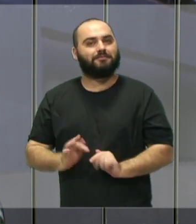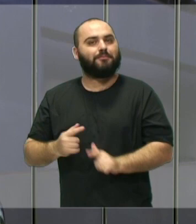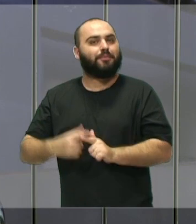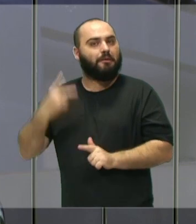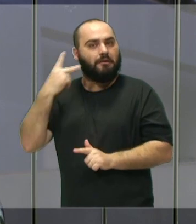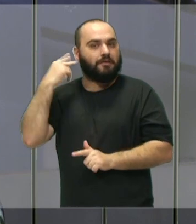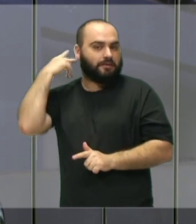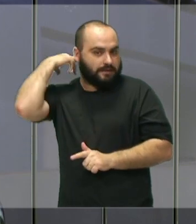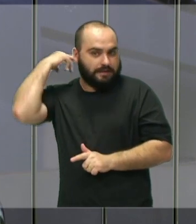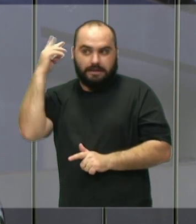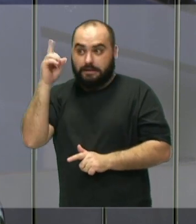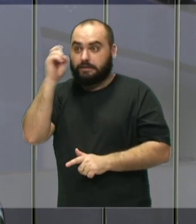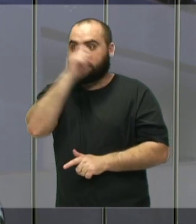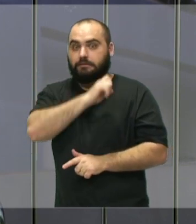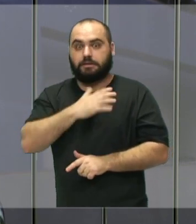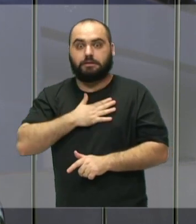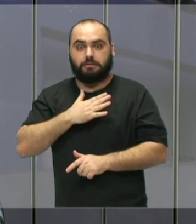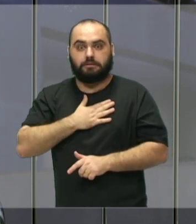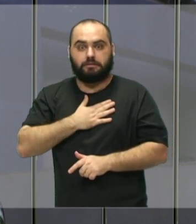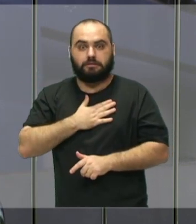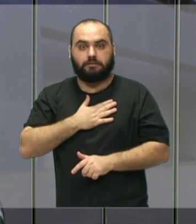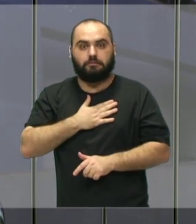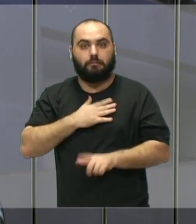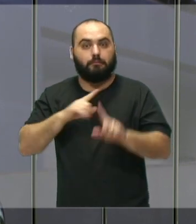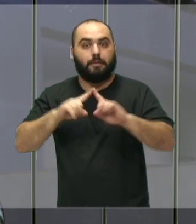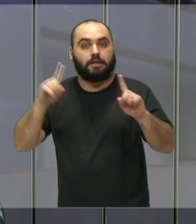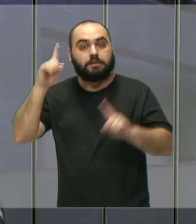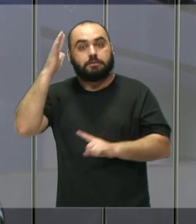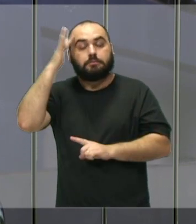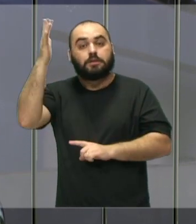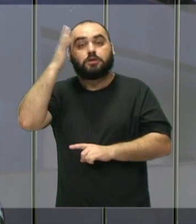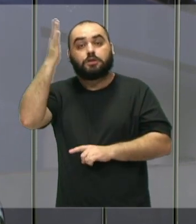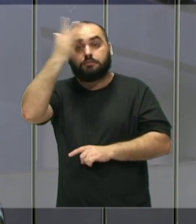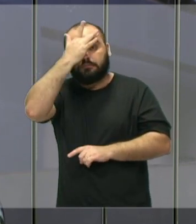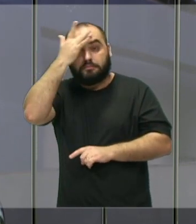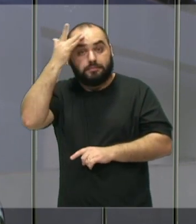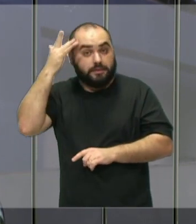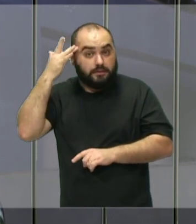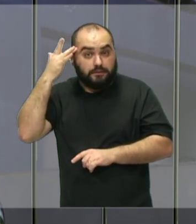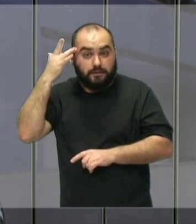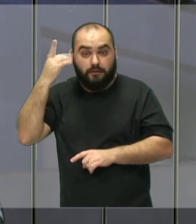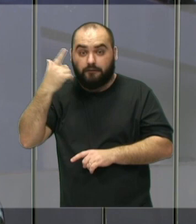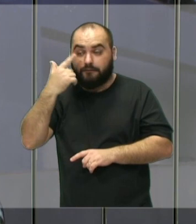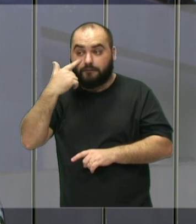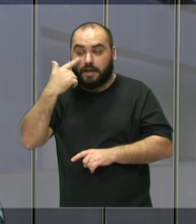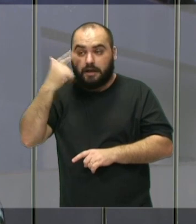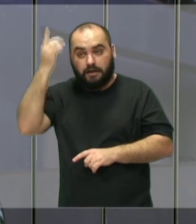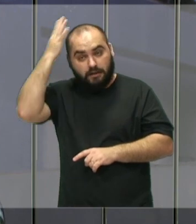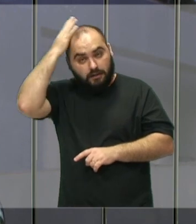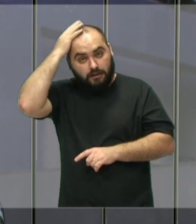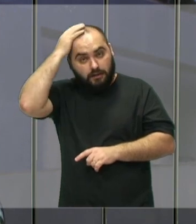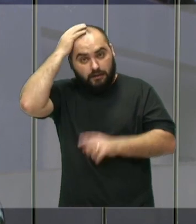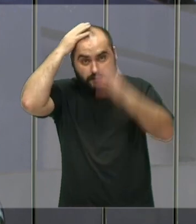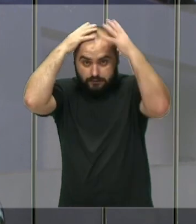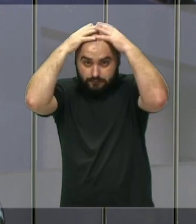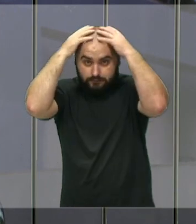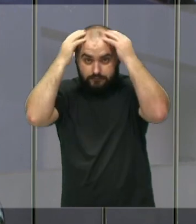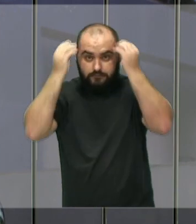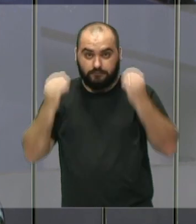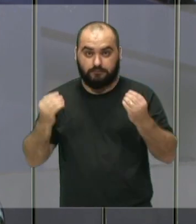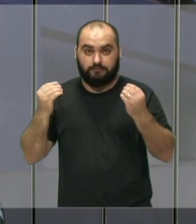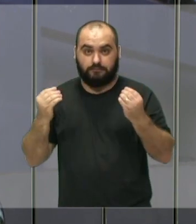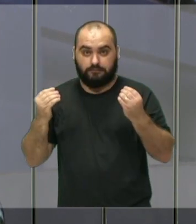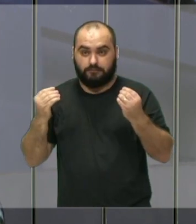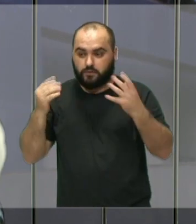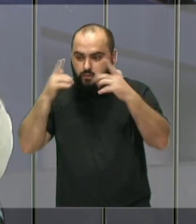para mim foi difícil cortar o cabelo, eu só imaginava o quanto é difícil tu ver o teu cabelo cair inteiro. O testemunho da Hilda foi incrível,